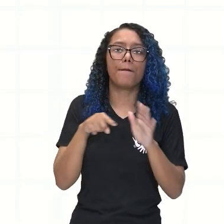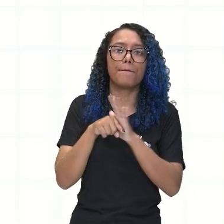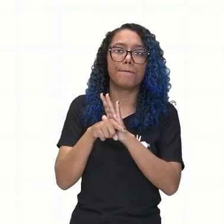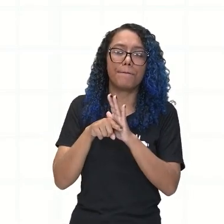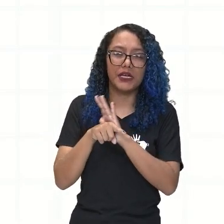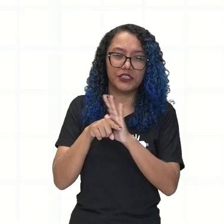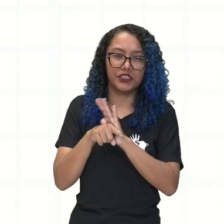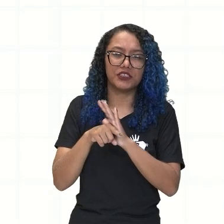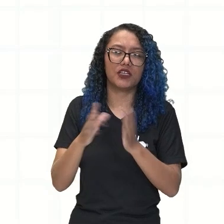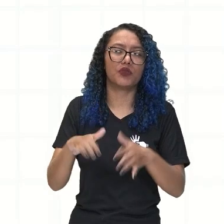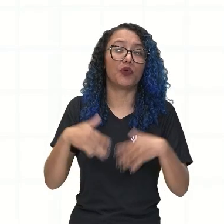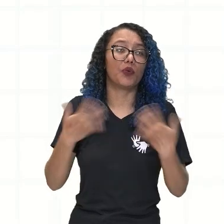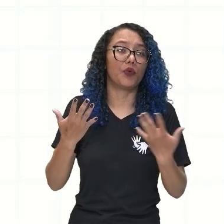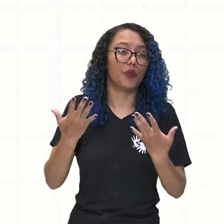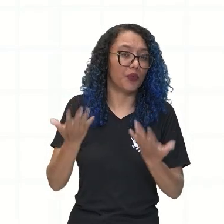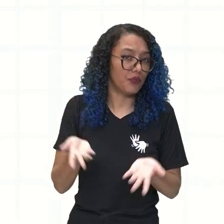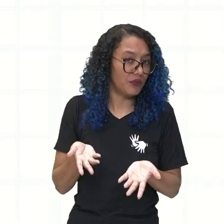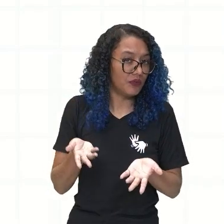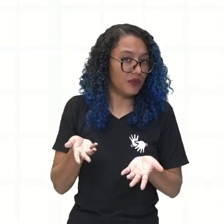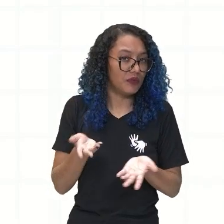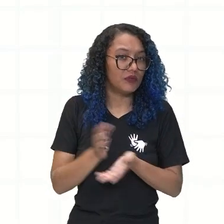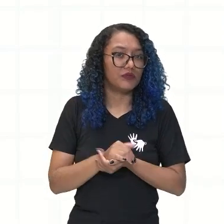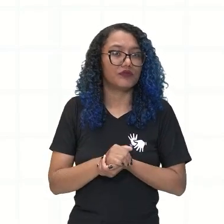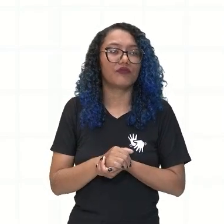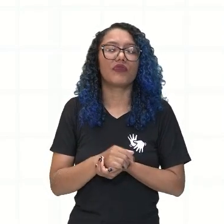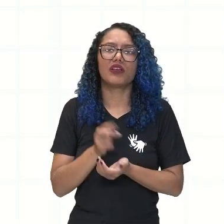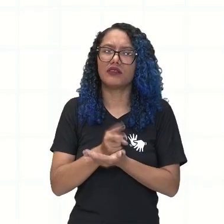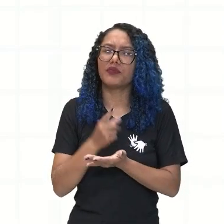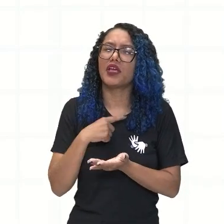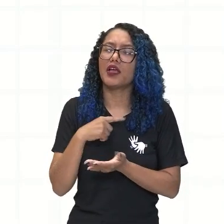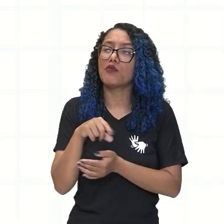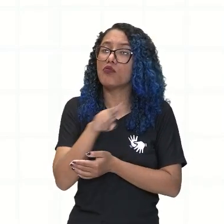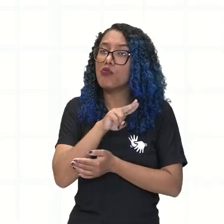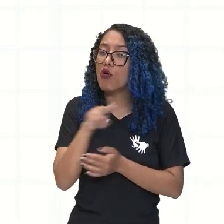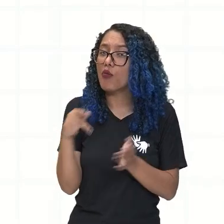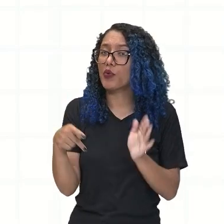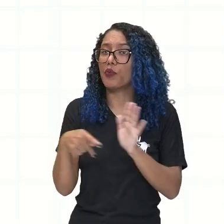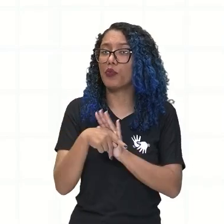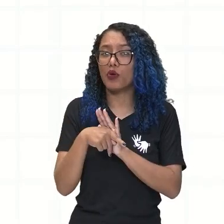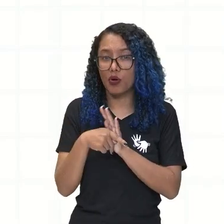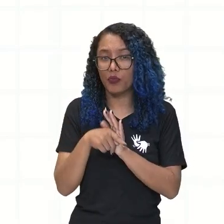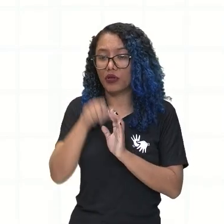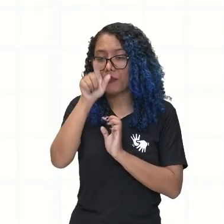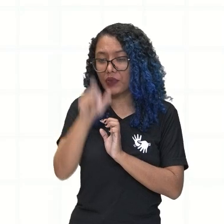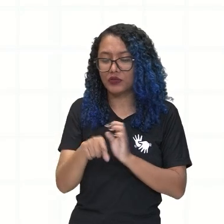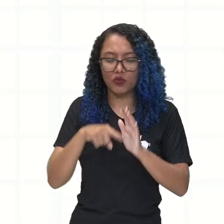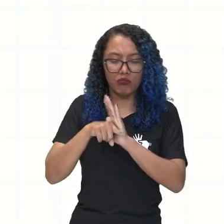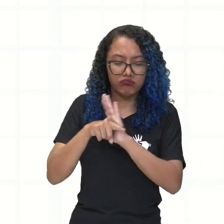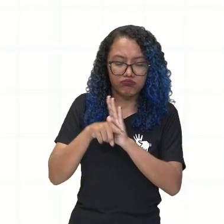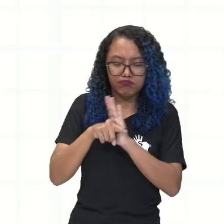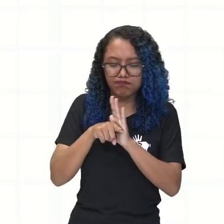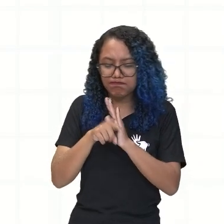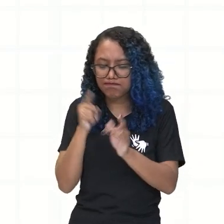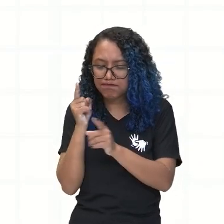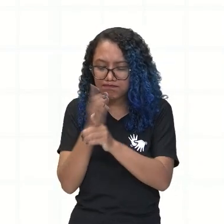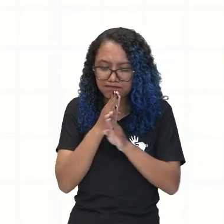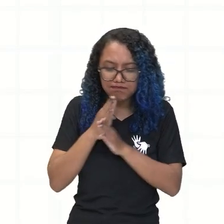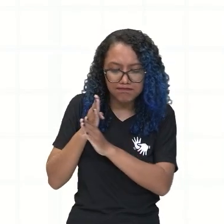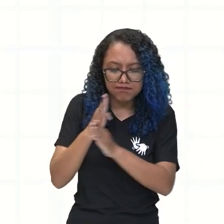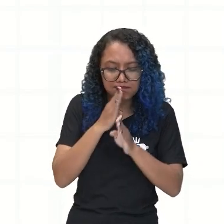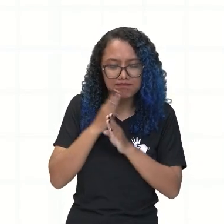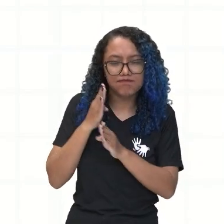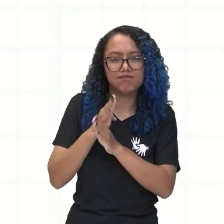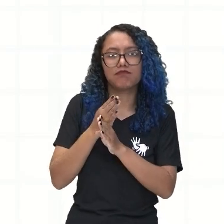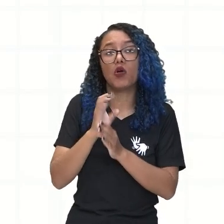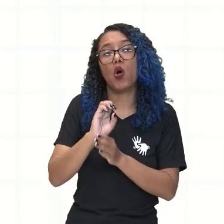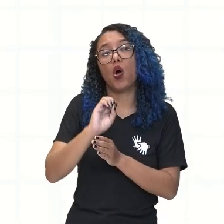de divulgação científica, vai aparecer o cientista que fez a pesquisa, através ou do